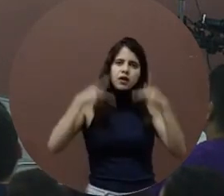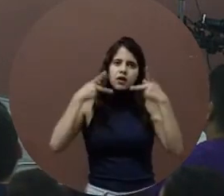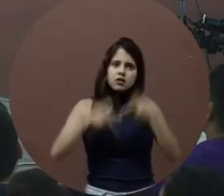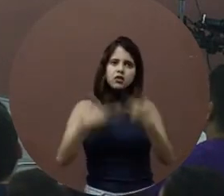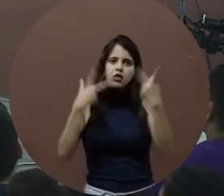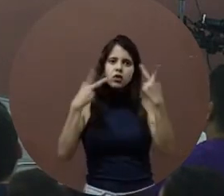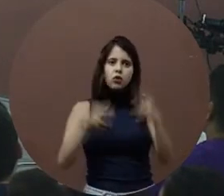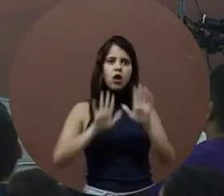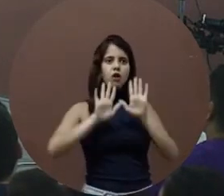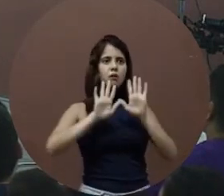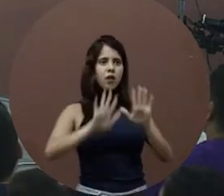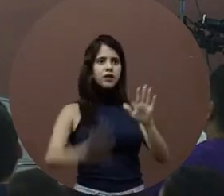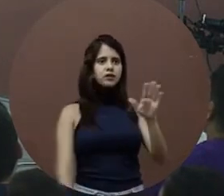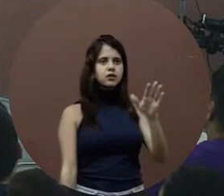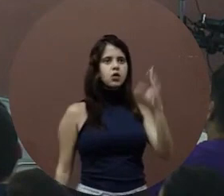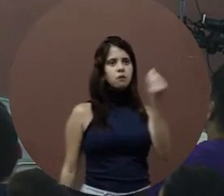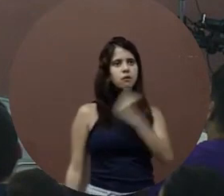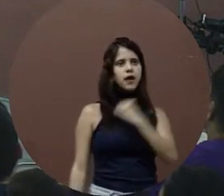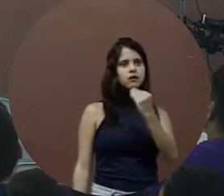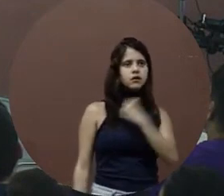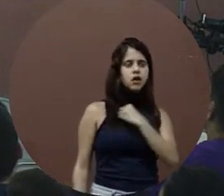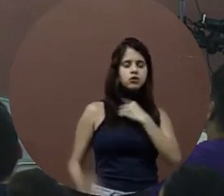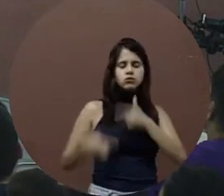Mas tá tranquilo.